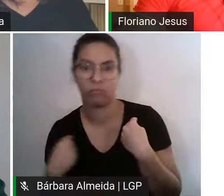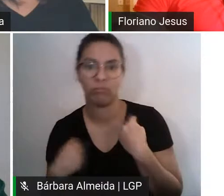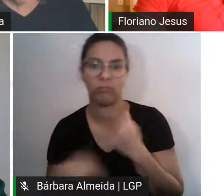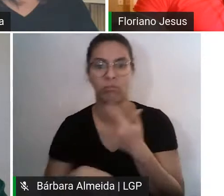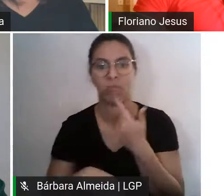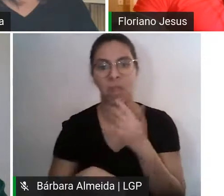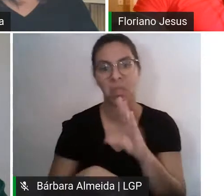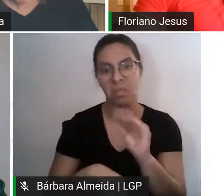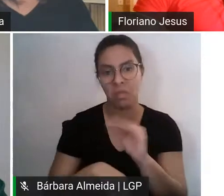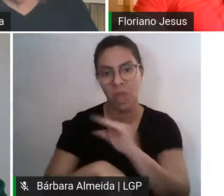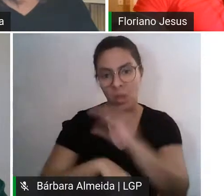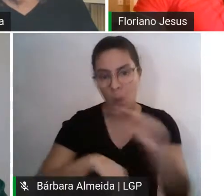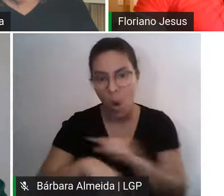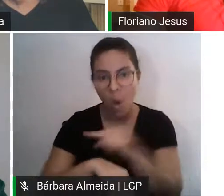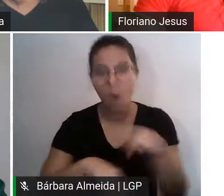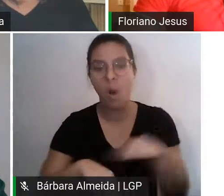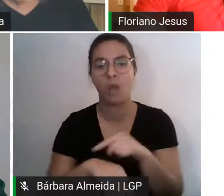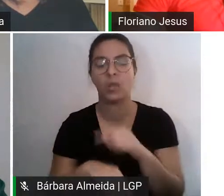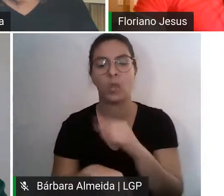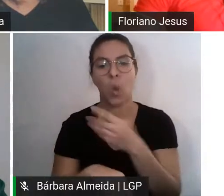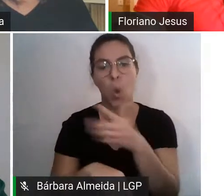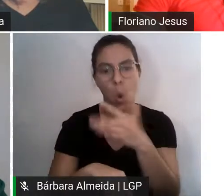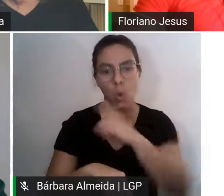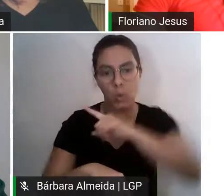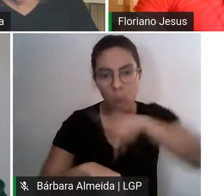treino por semana,